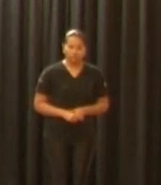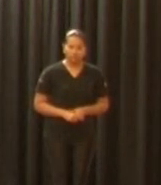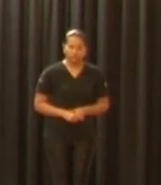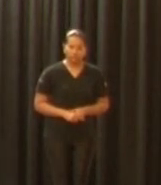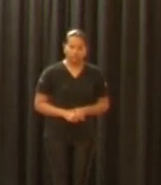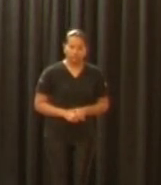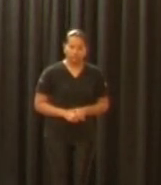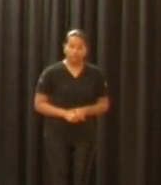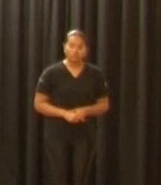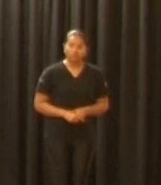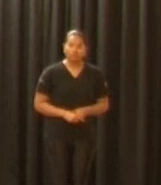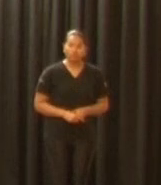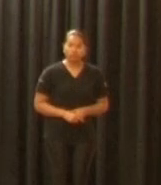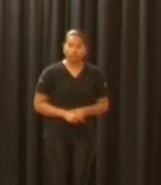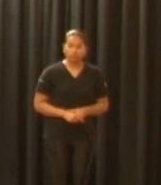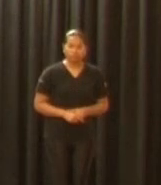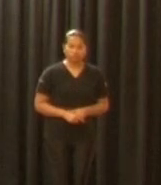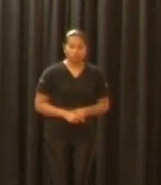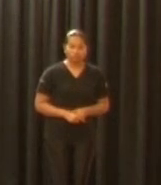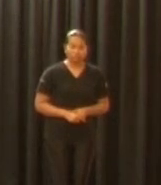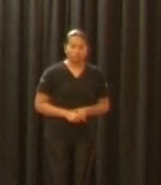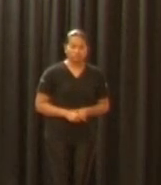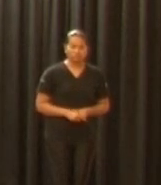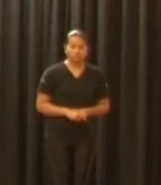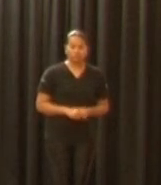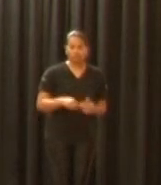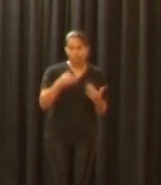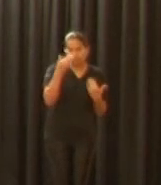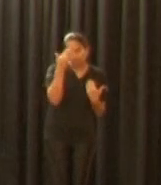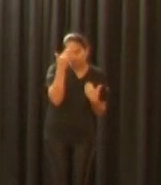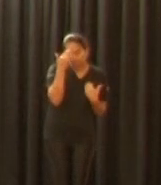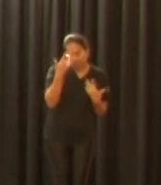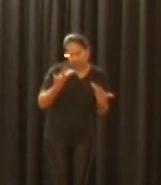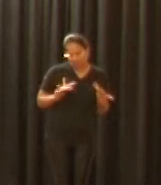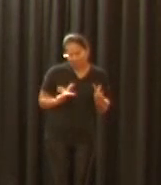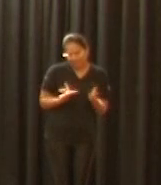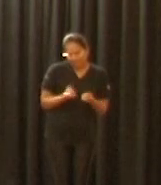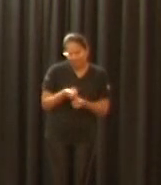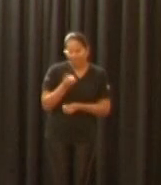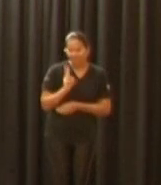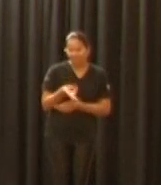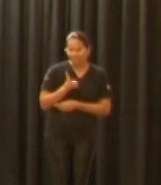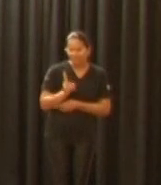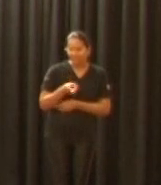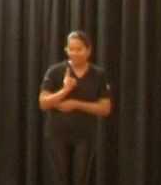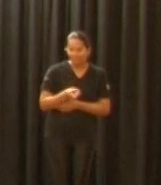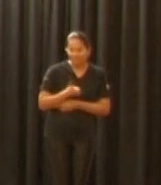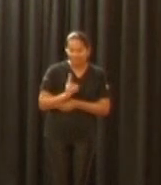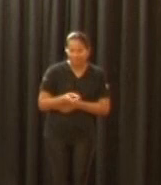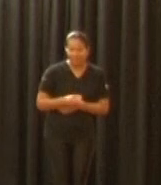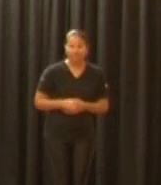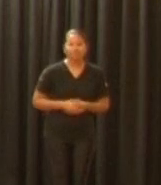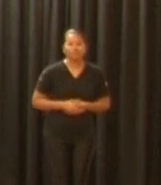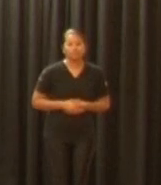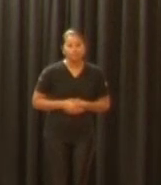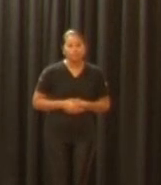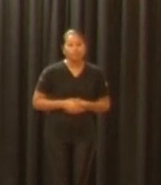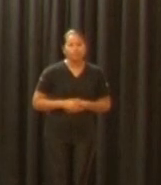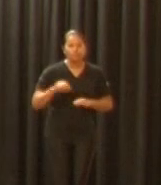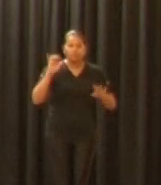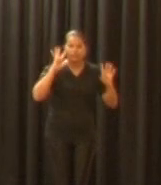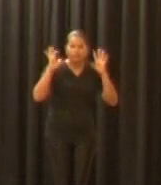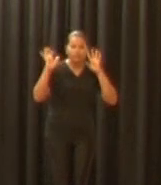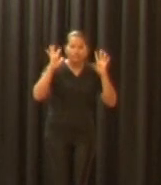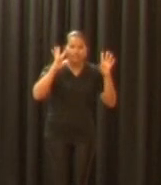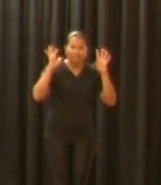Obrigada, Anaí, pela fala, maravilhosa, como sempre, né? E nos trazendo reflexões que